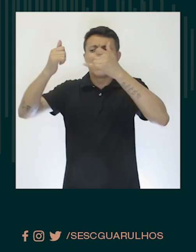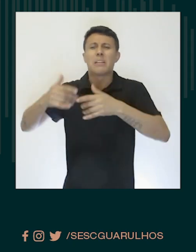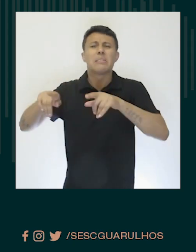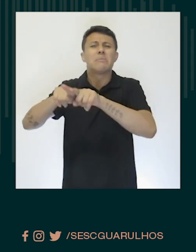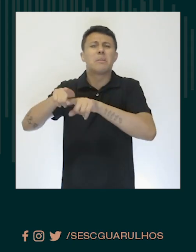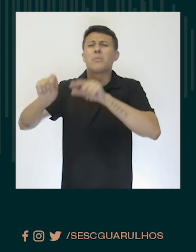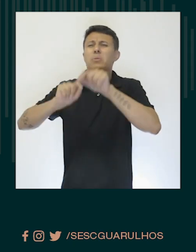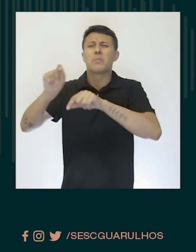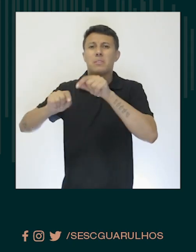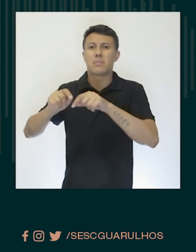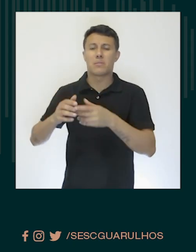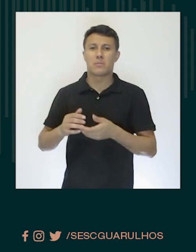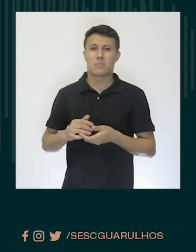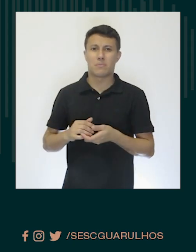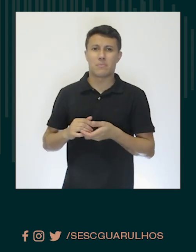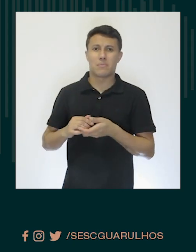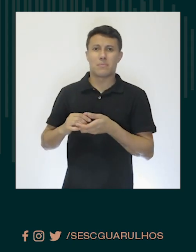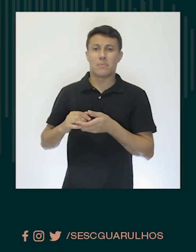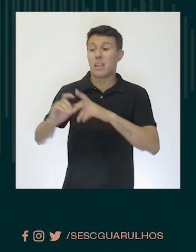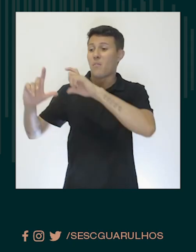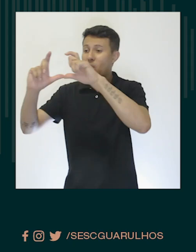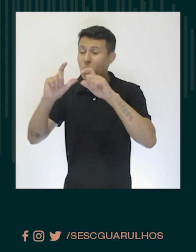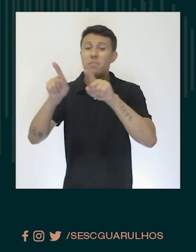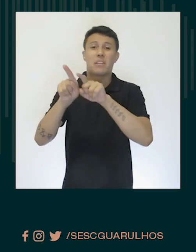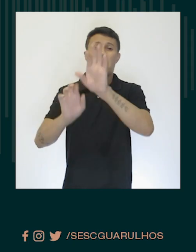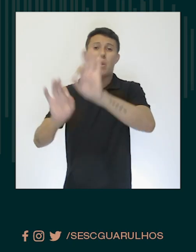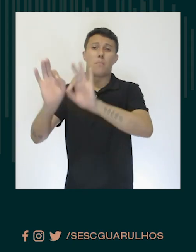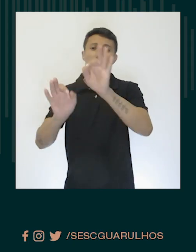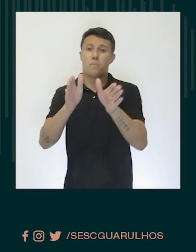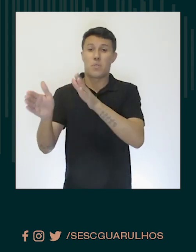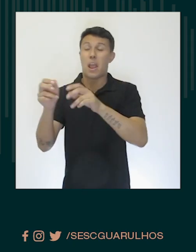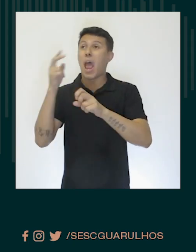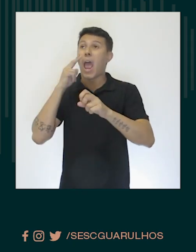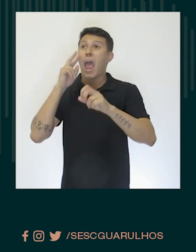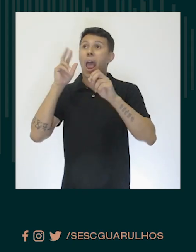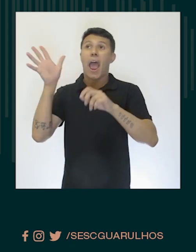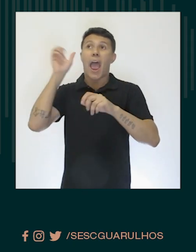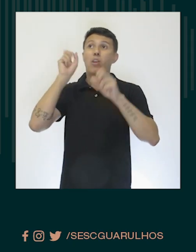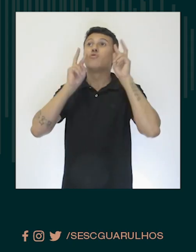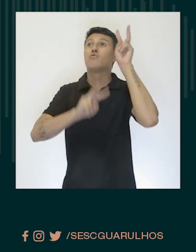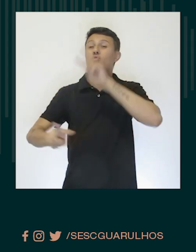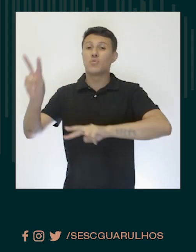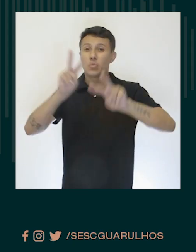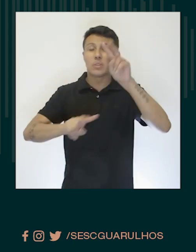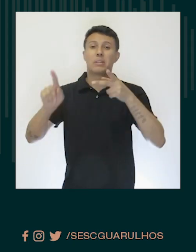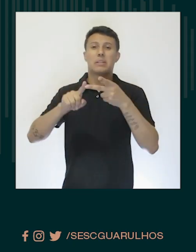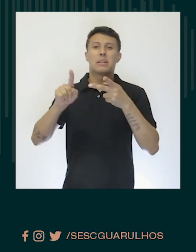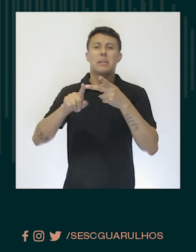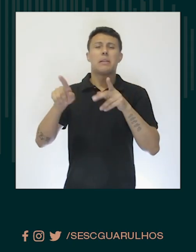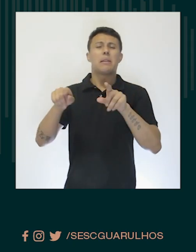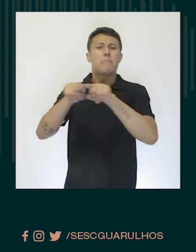também da fotografia e da produção audiovisual, tem o trabalho da Nubi Messias, que